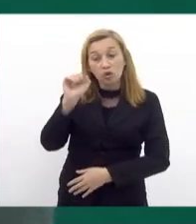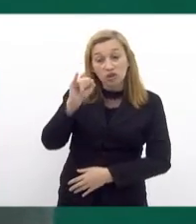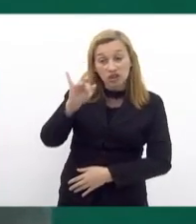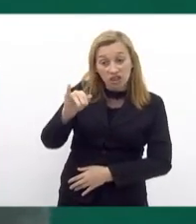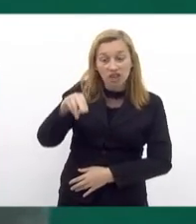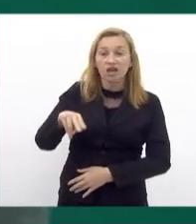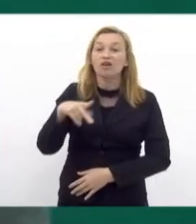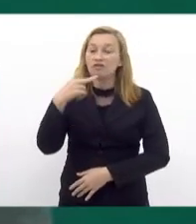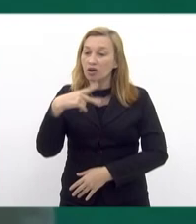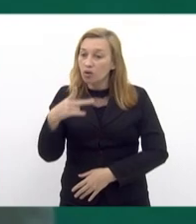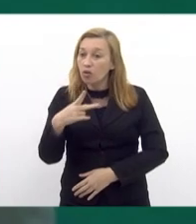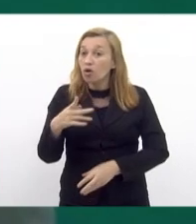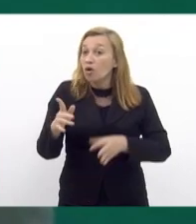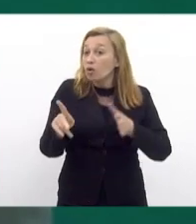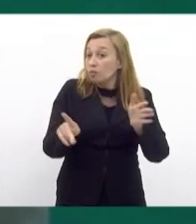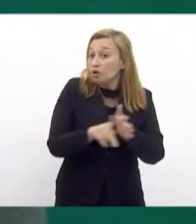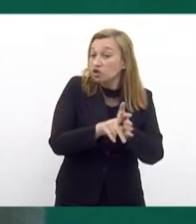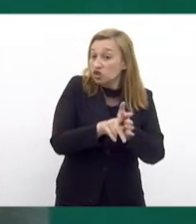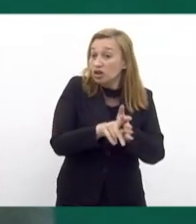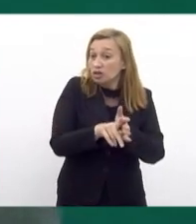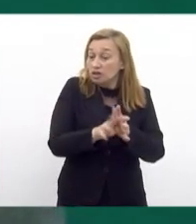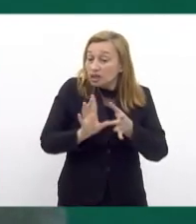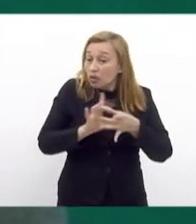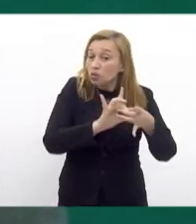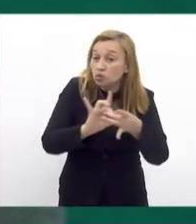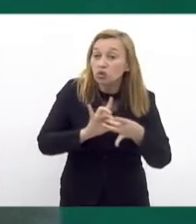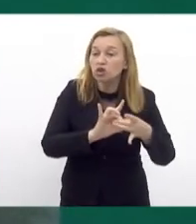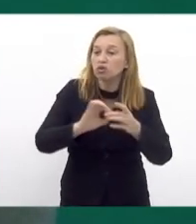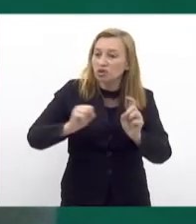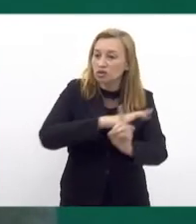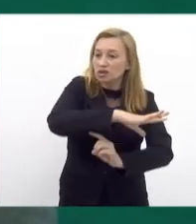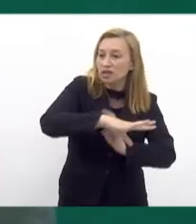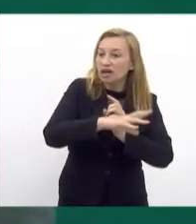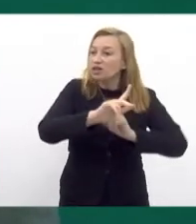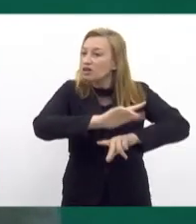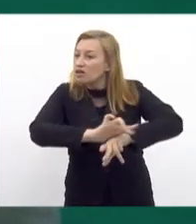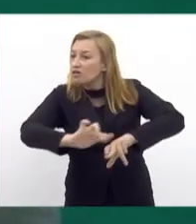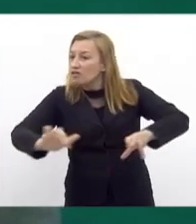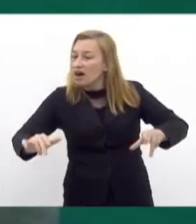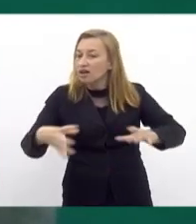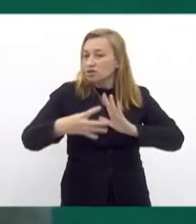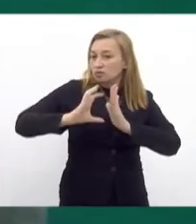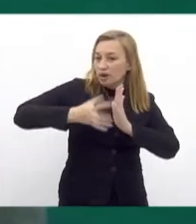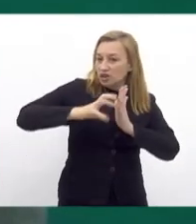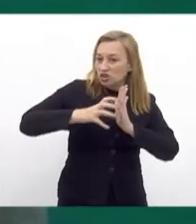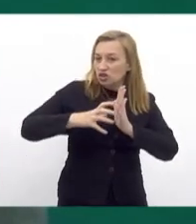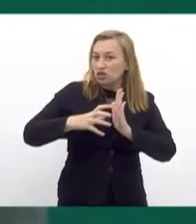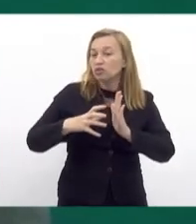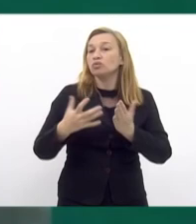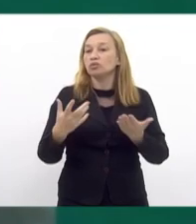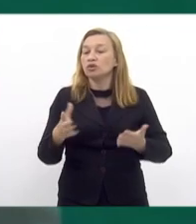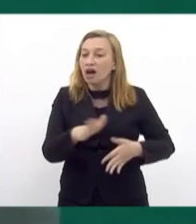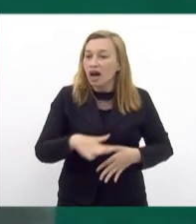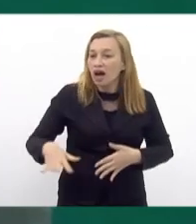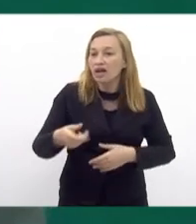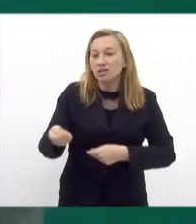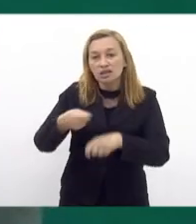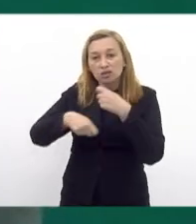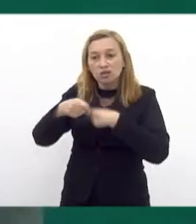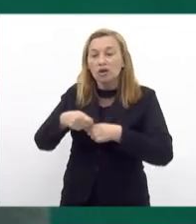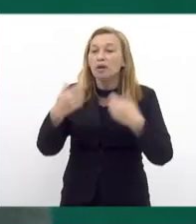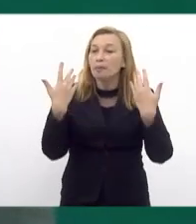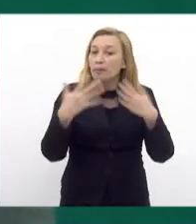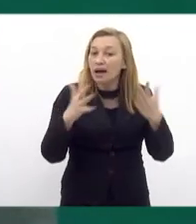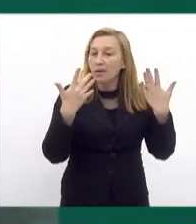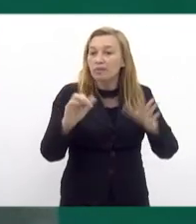um projeto que está unindo a sociedade, né? Está unindo vários partidos, vários setores econômicos. E, André, parabéns mais uma vez